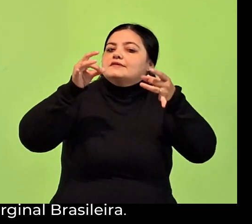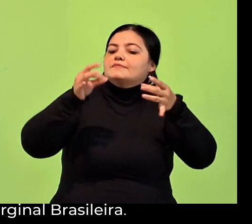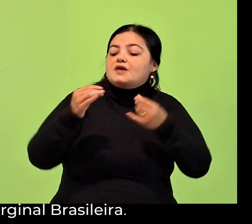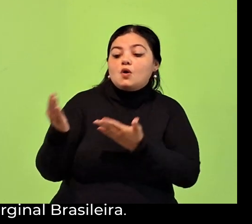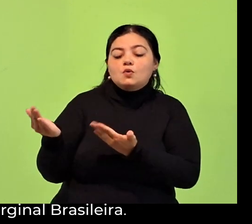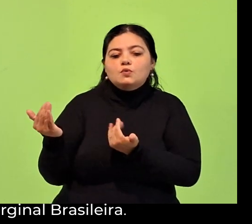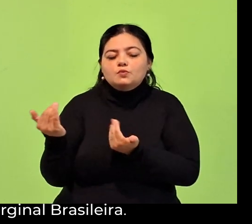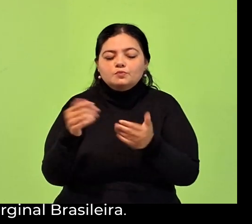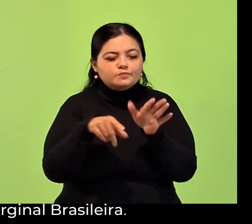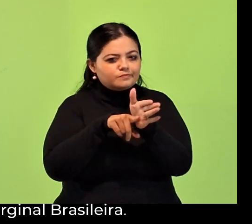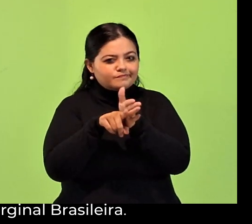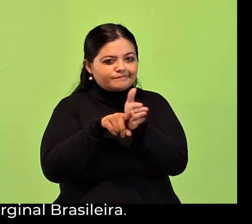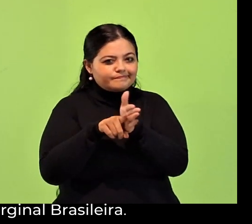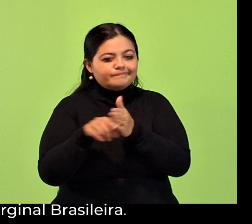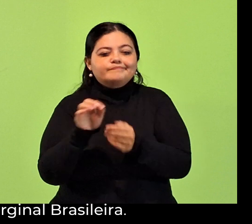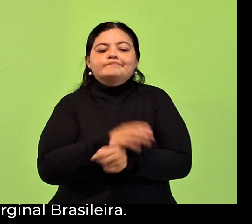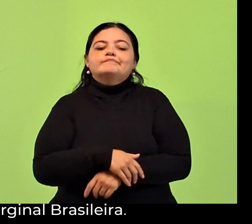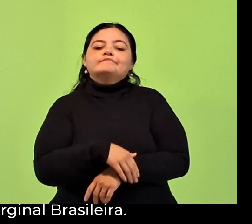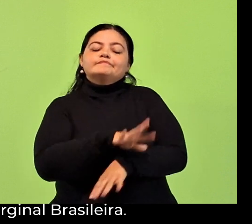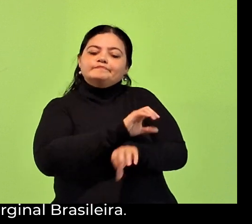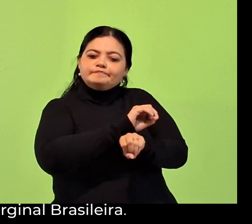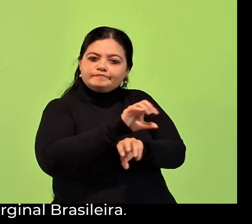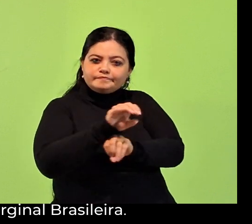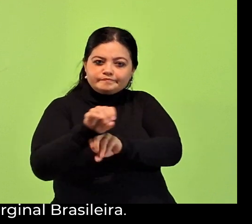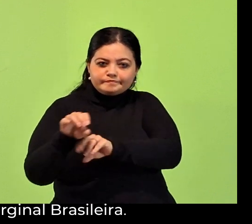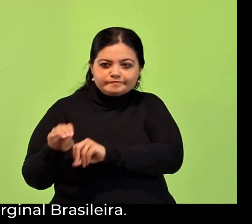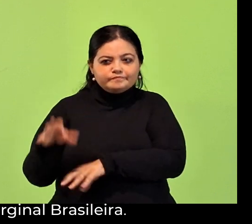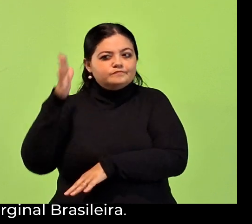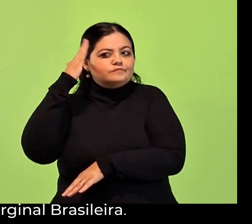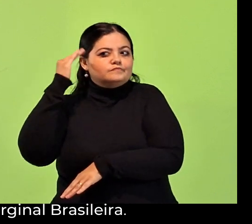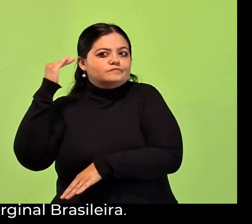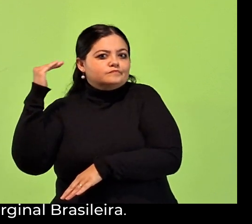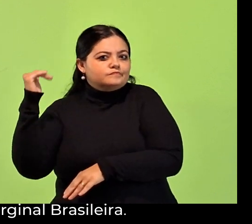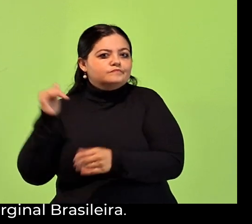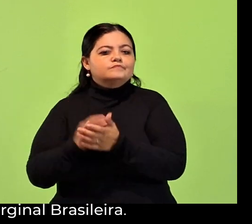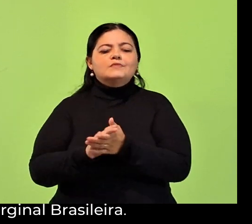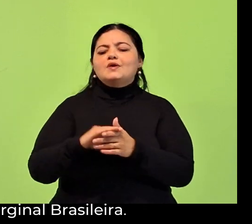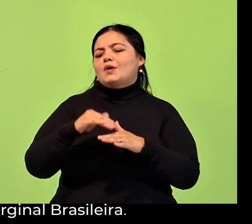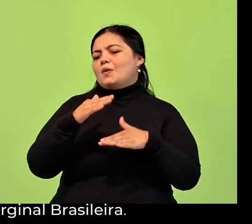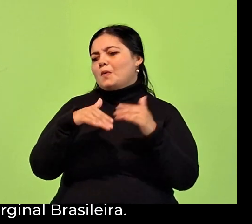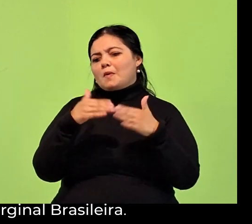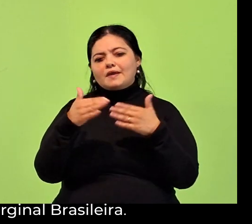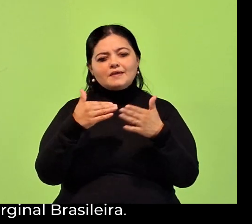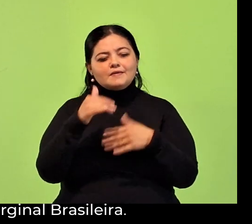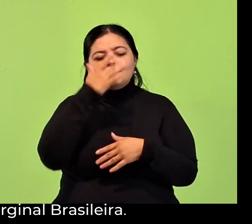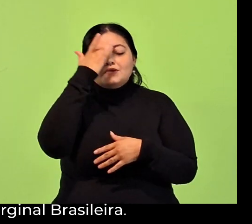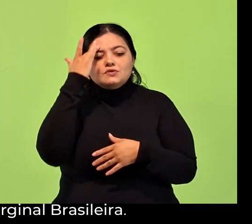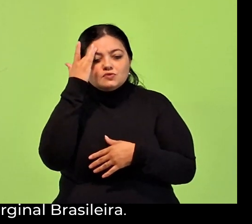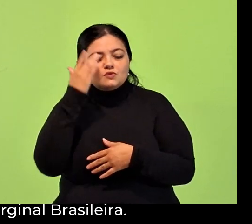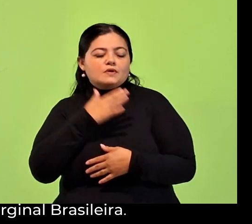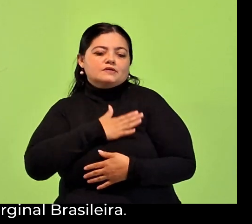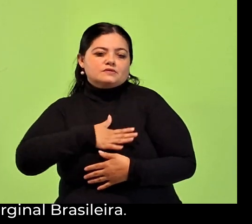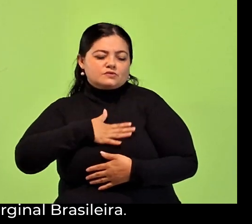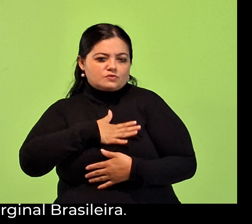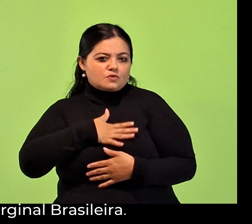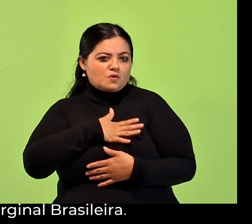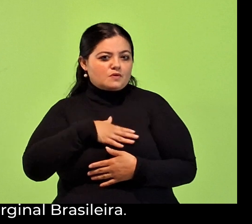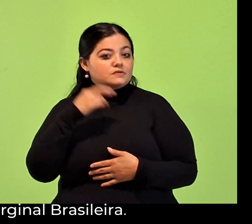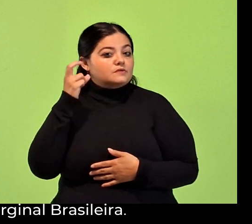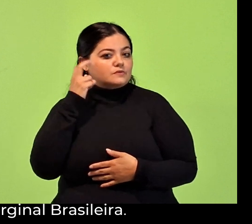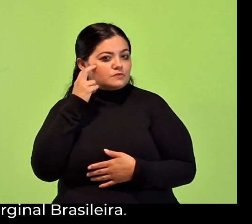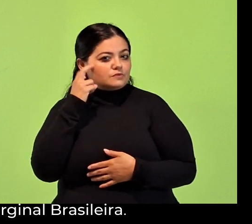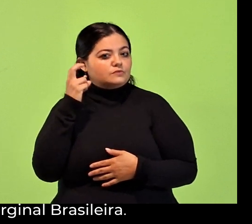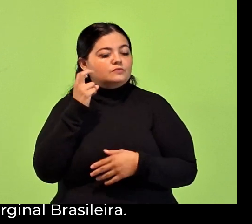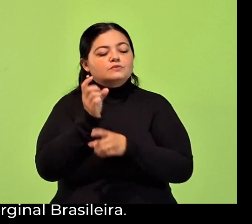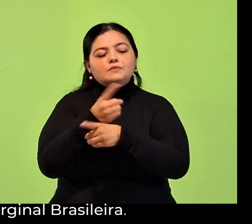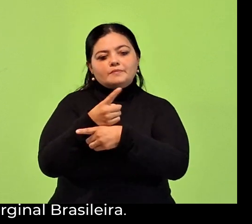jovens pesquisadores, educadores, artistas e demais interessados nas culturas marginais brasileiras. A obtenção